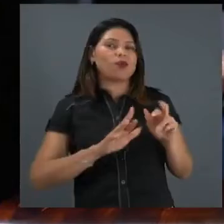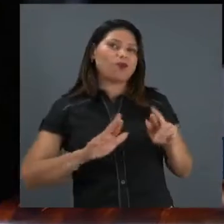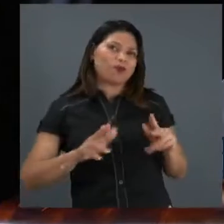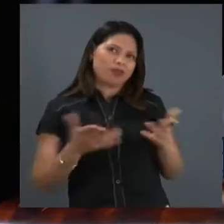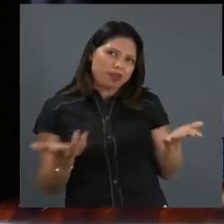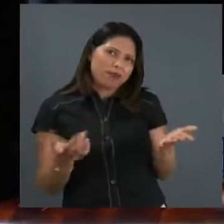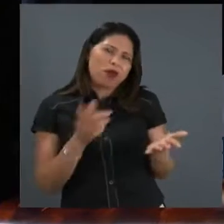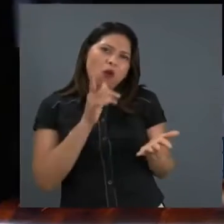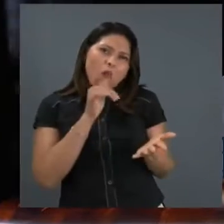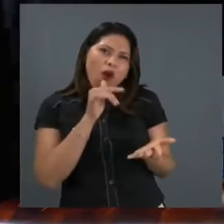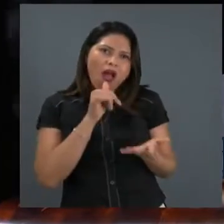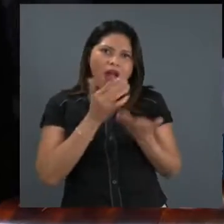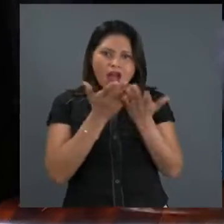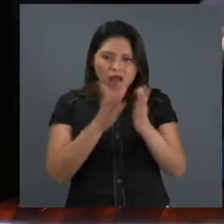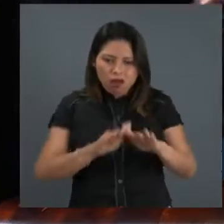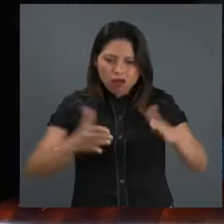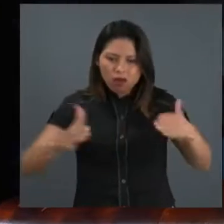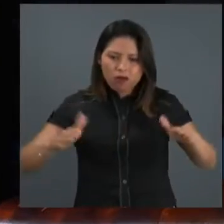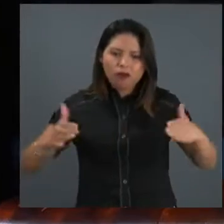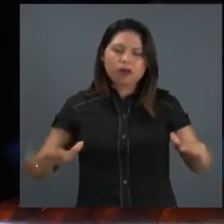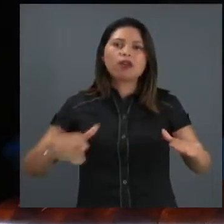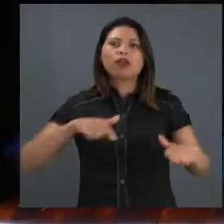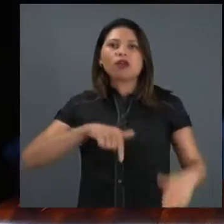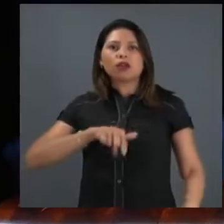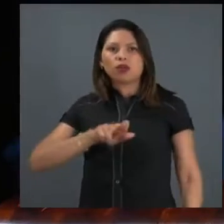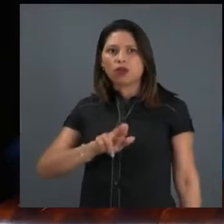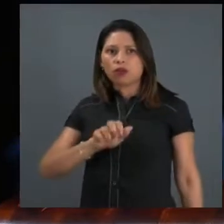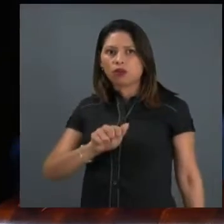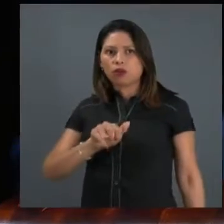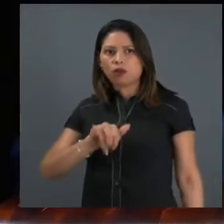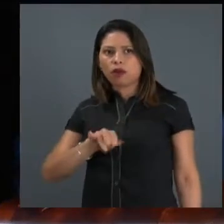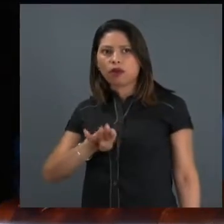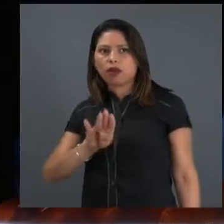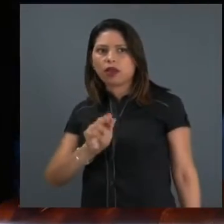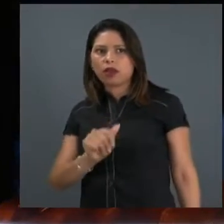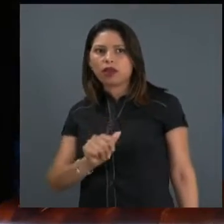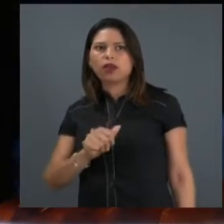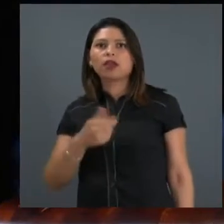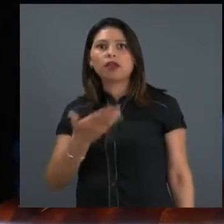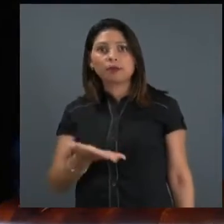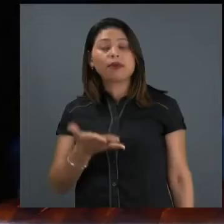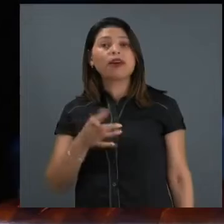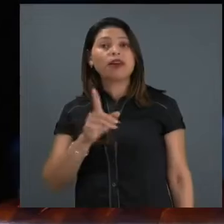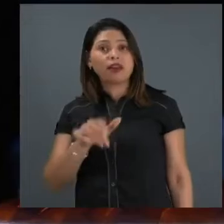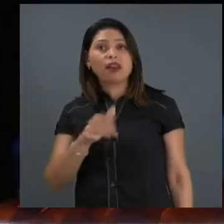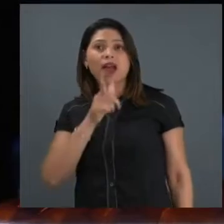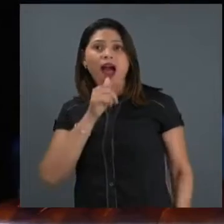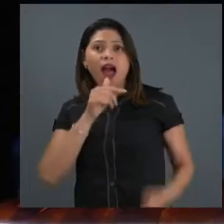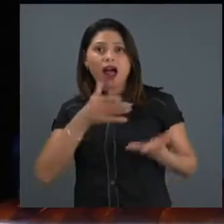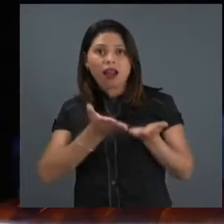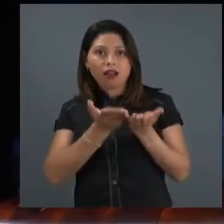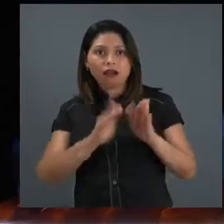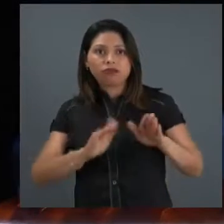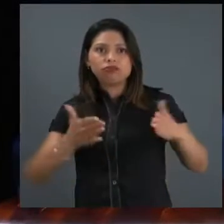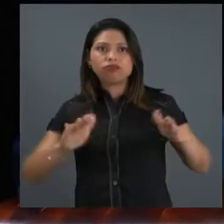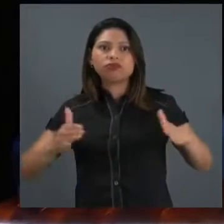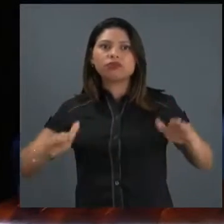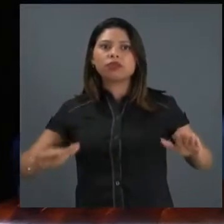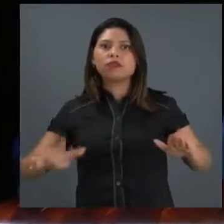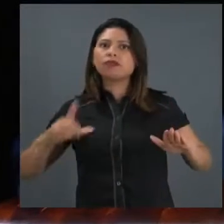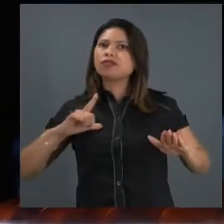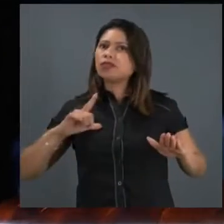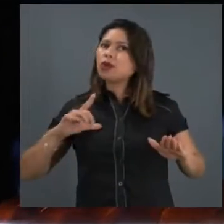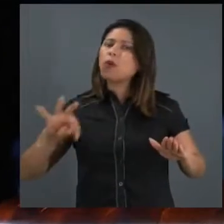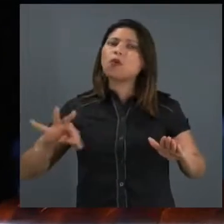Guaíba. E o Guaíba, que é chamado Lago Guaíba, ele está quase que